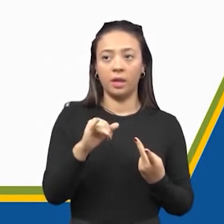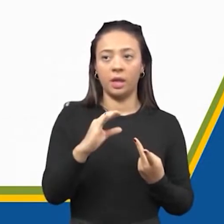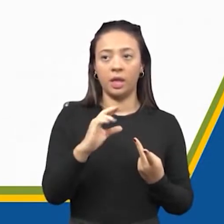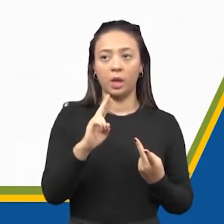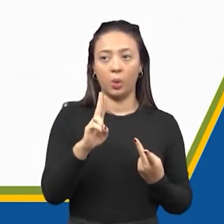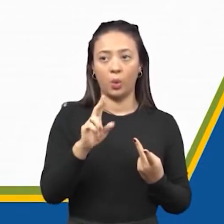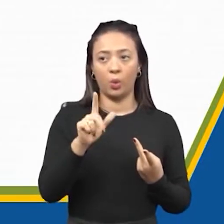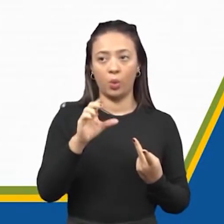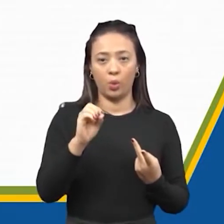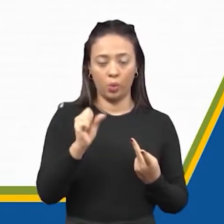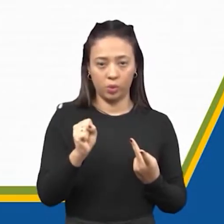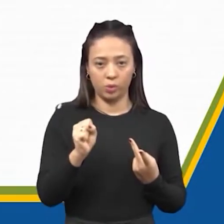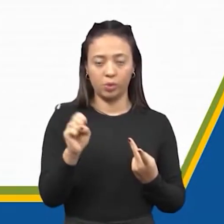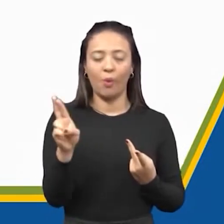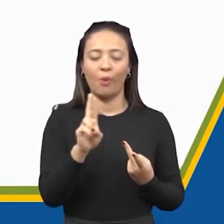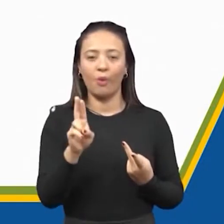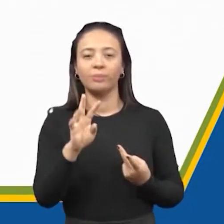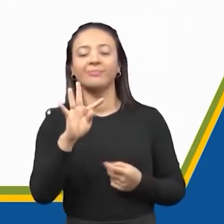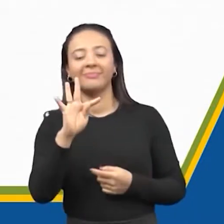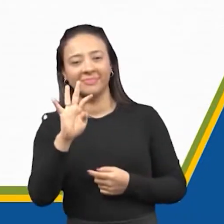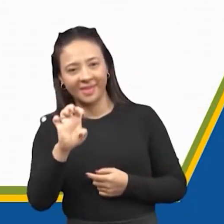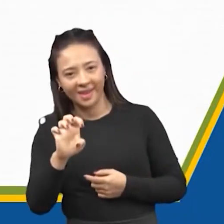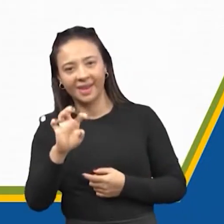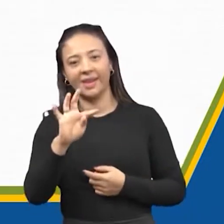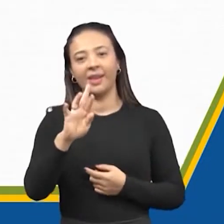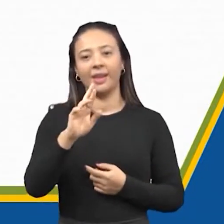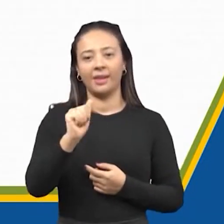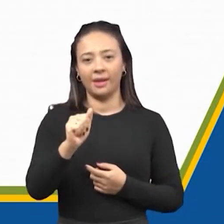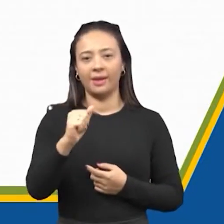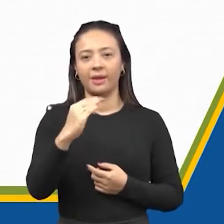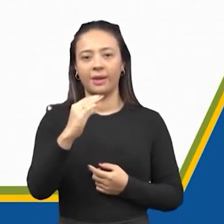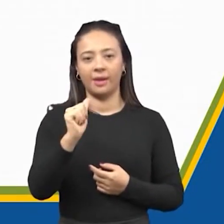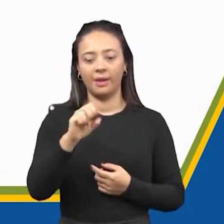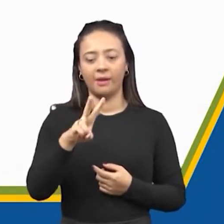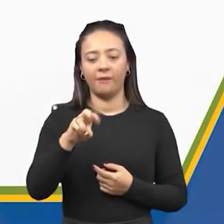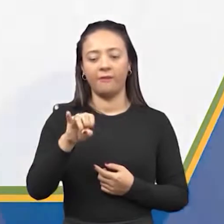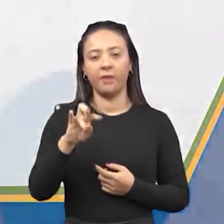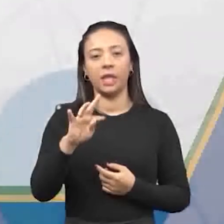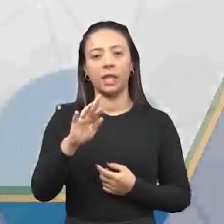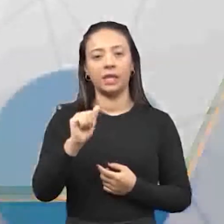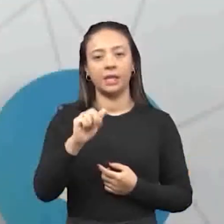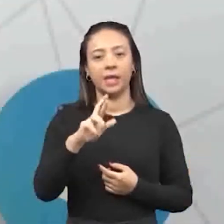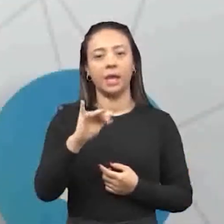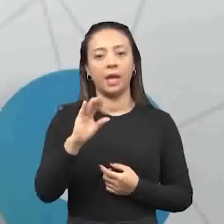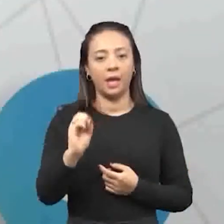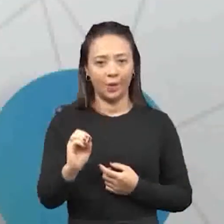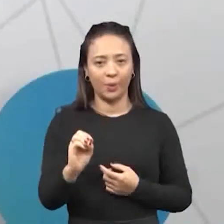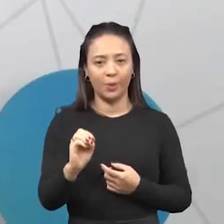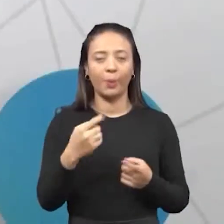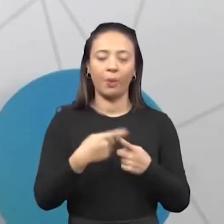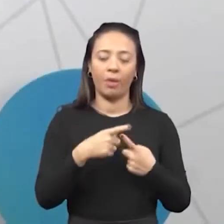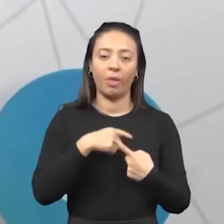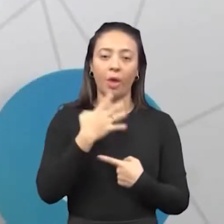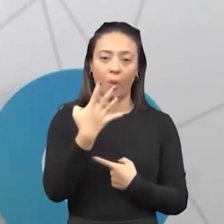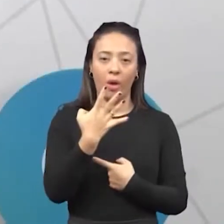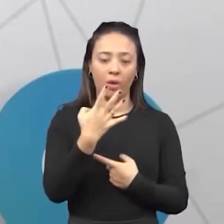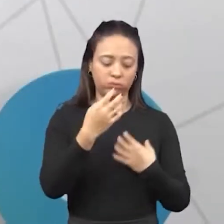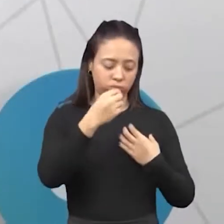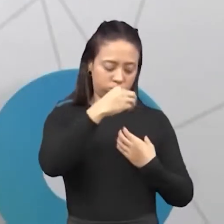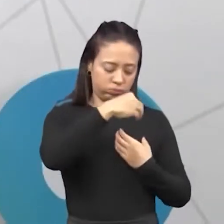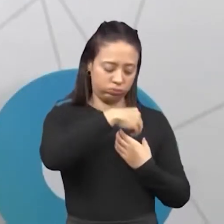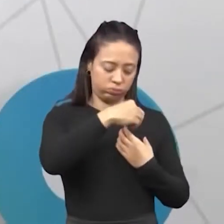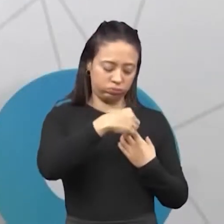ele é tetracavitário. Isso é uma característica comum de todos os mamíferos. Qual a importância dele possuir